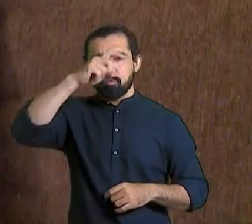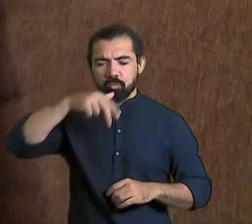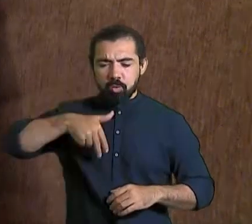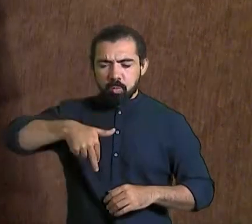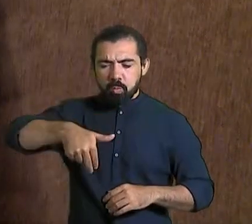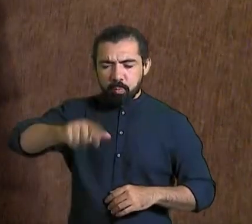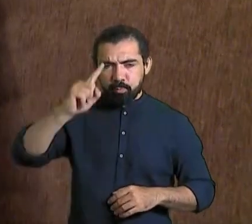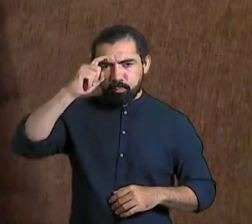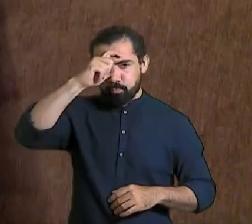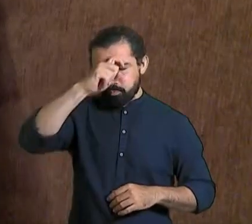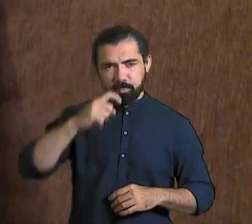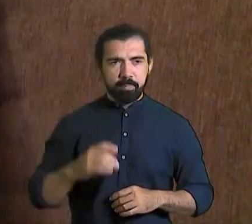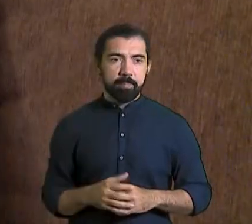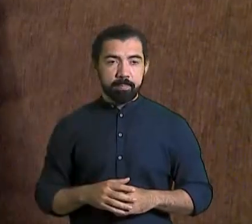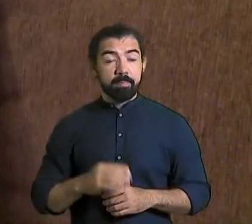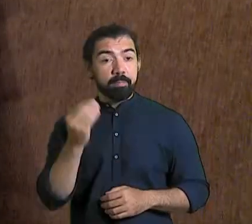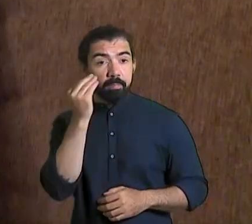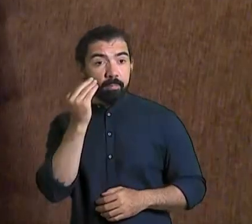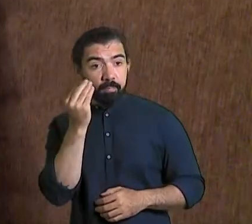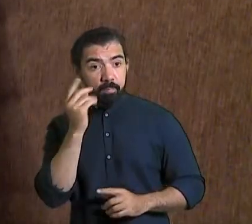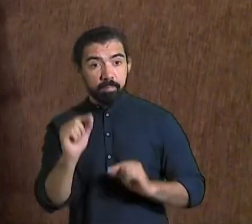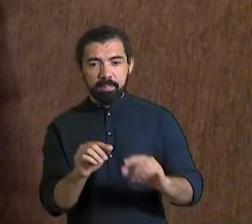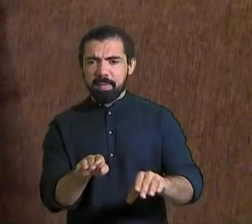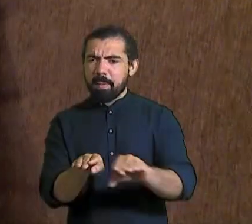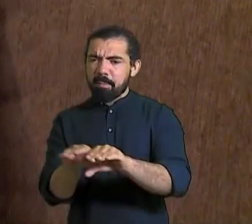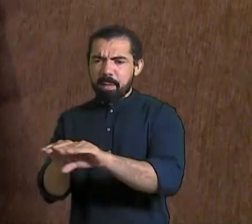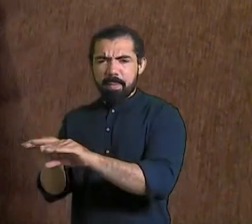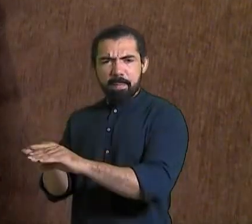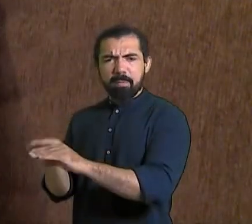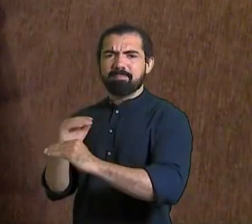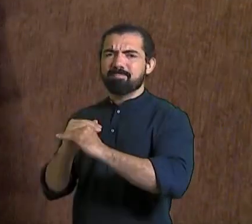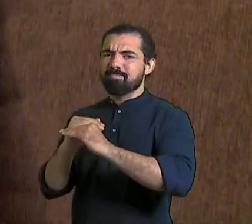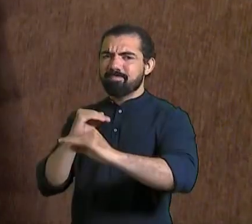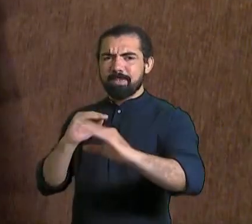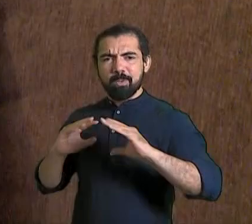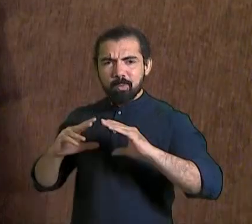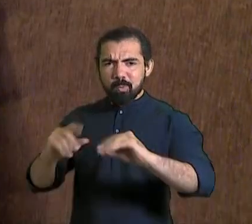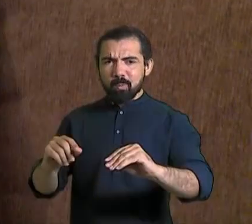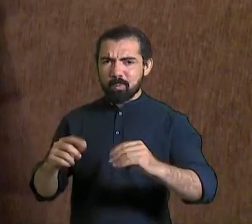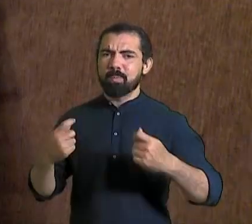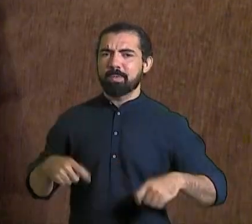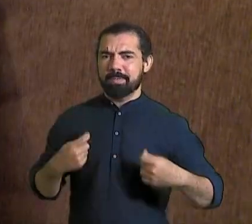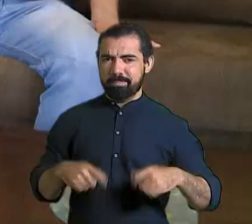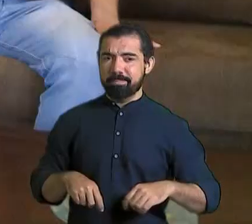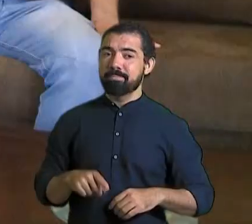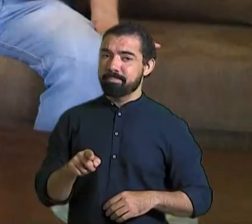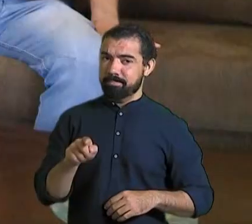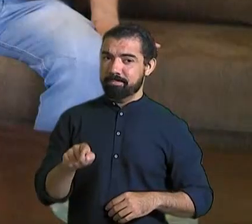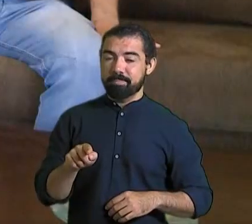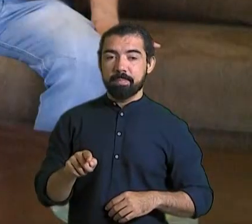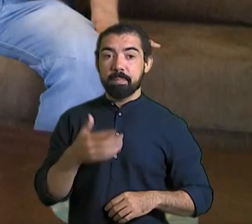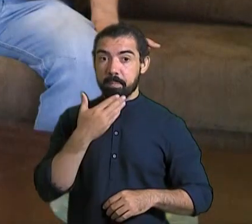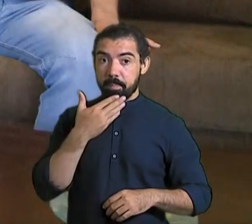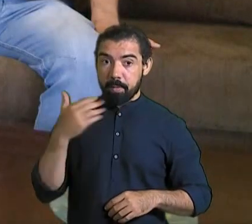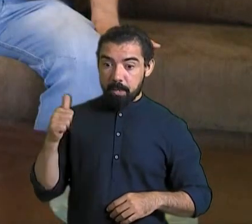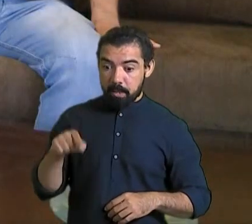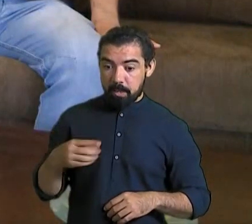tentar ver uma forma de se padronizar essas calçadas ou alguma coisa desse tipo para